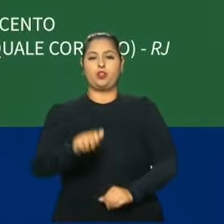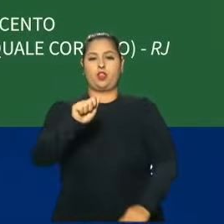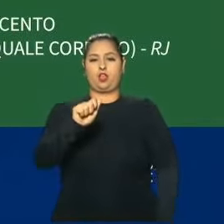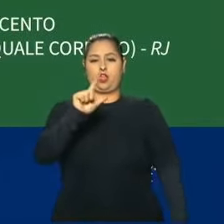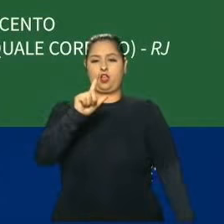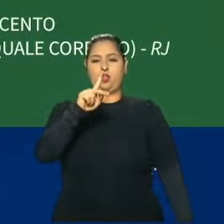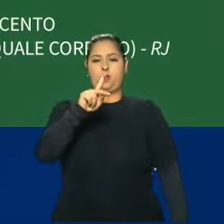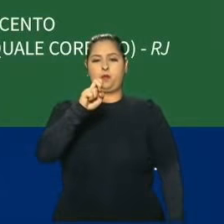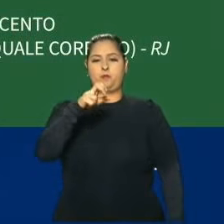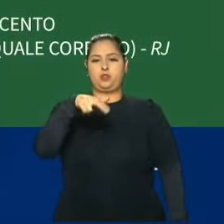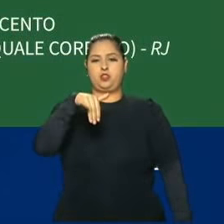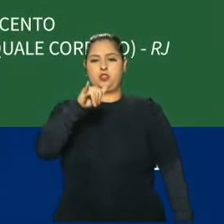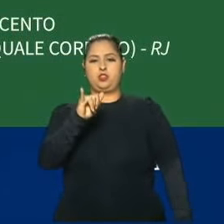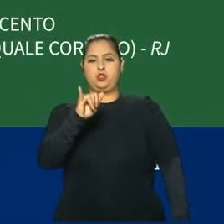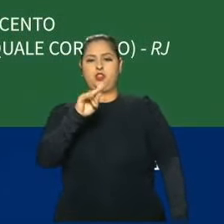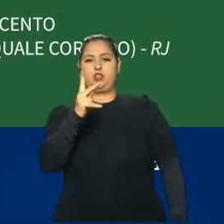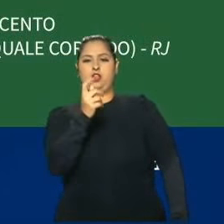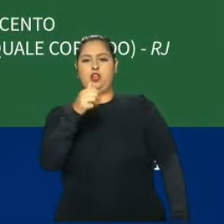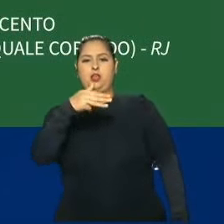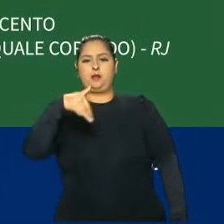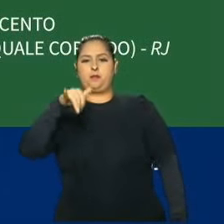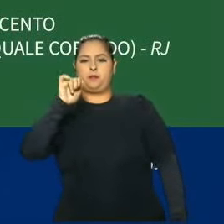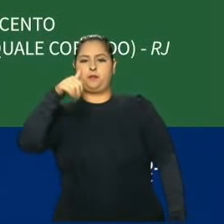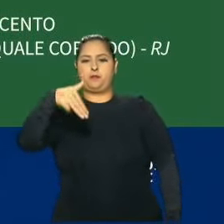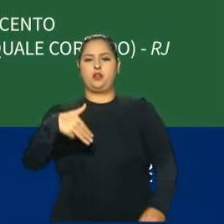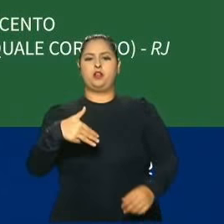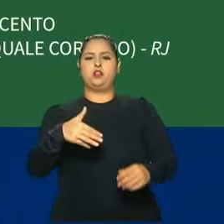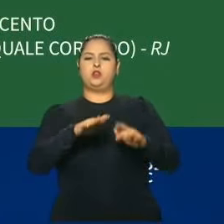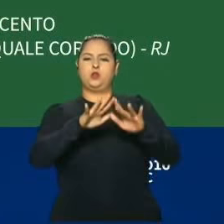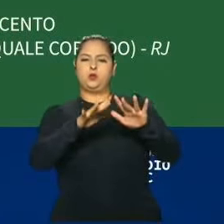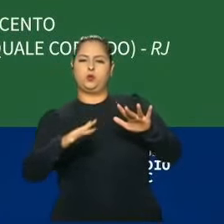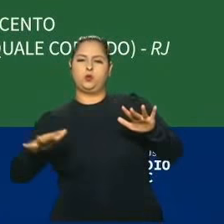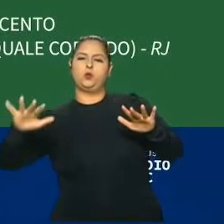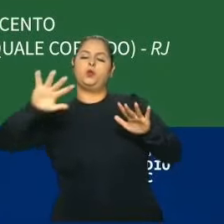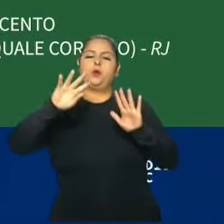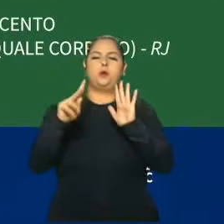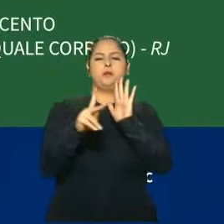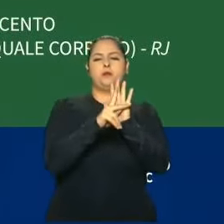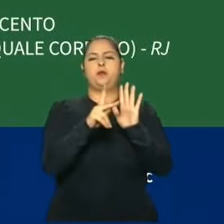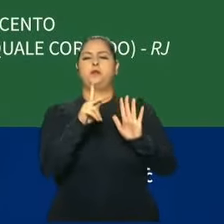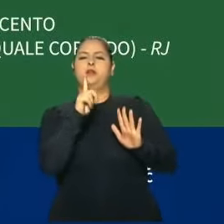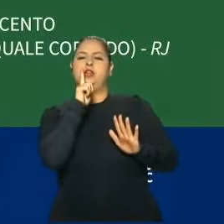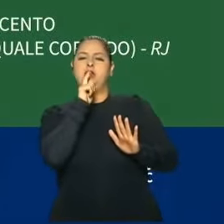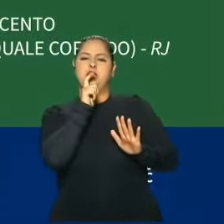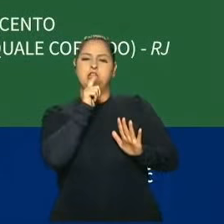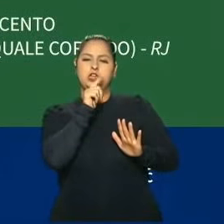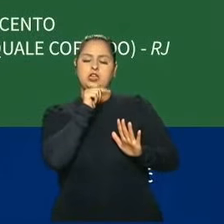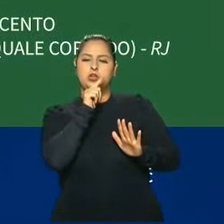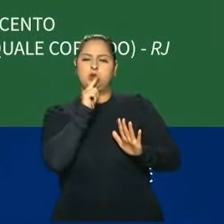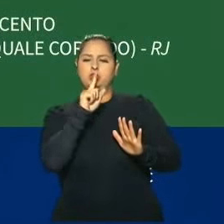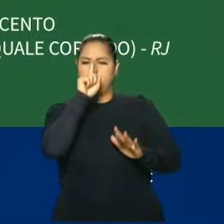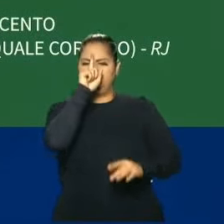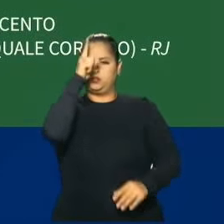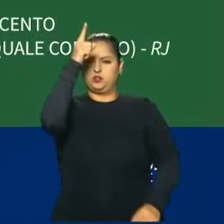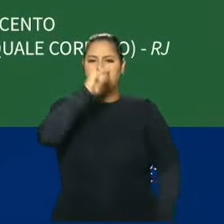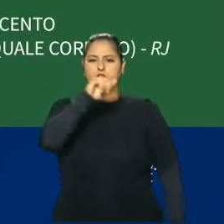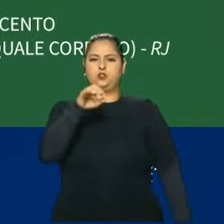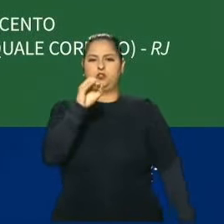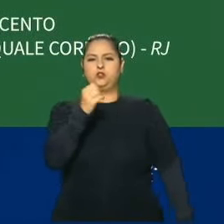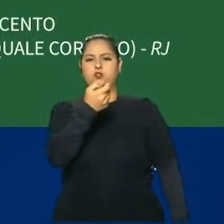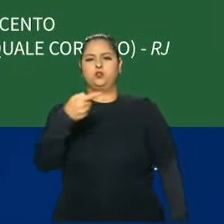Alpnei Ramain, Sobre as Faces das Águas, autoria João Isaac Marques.